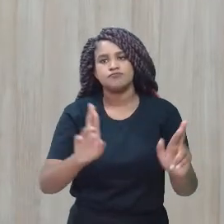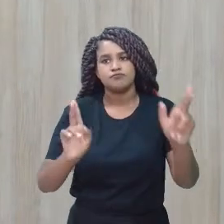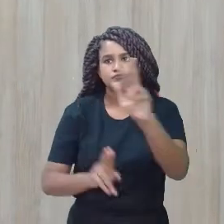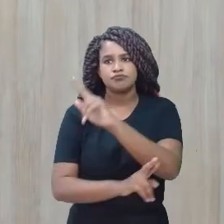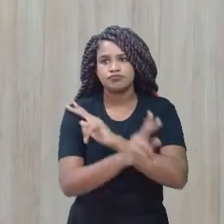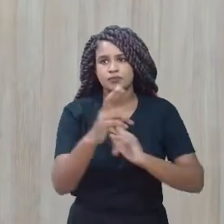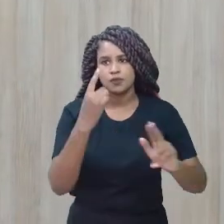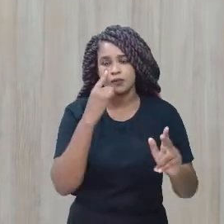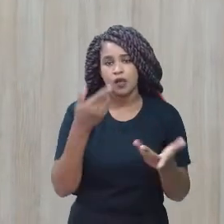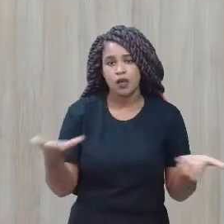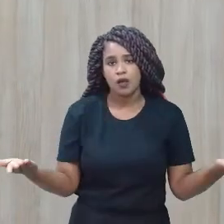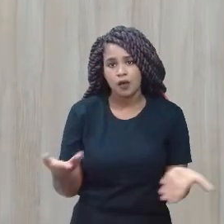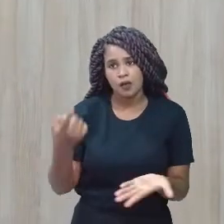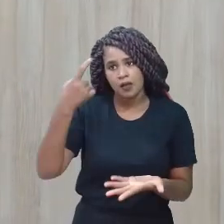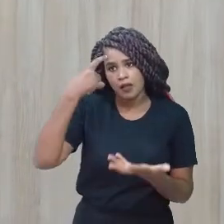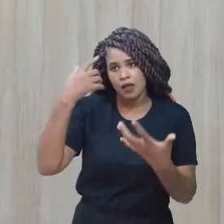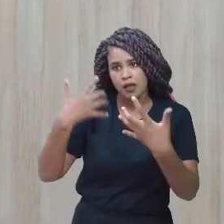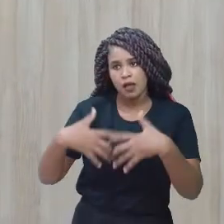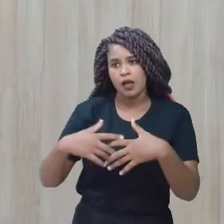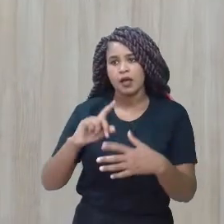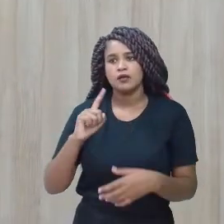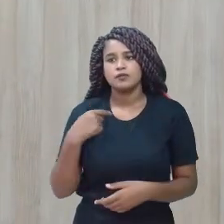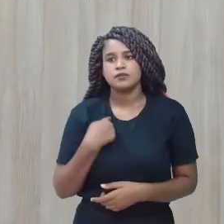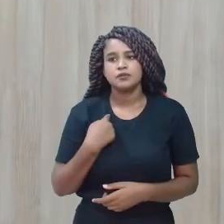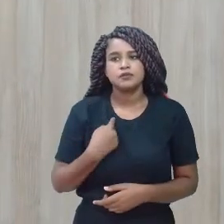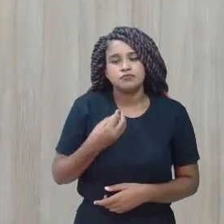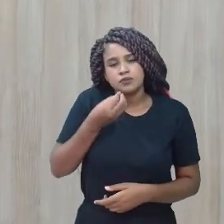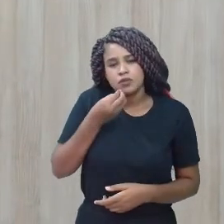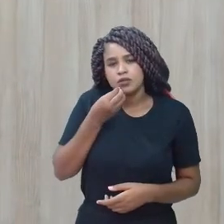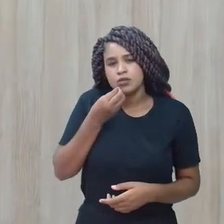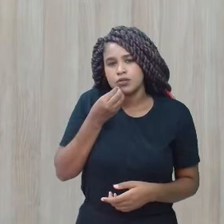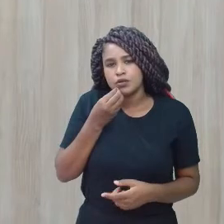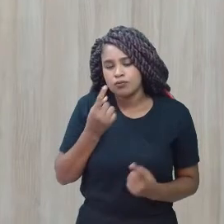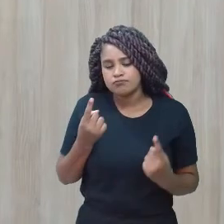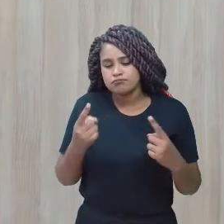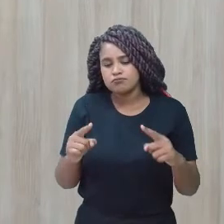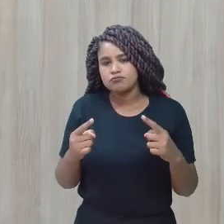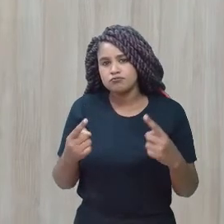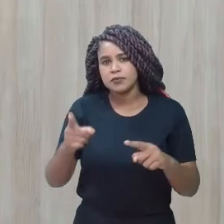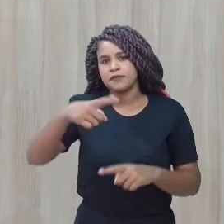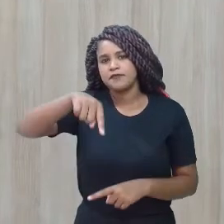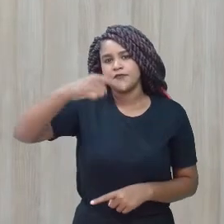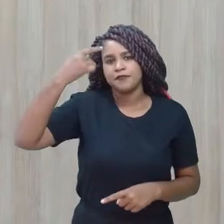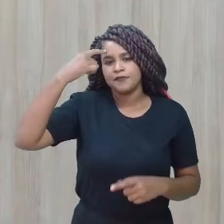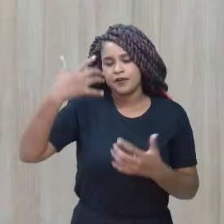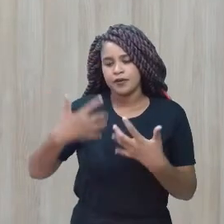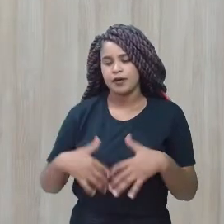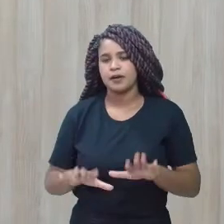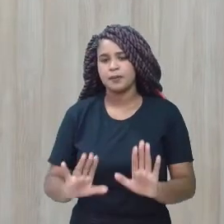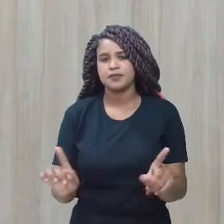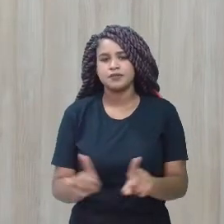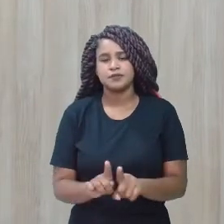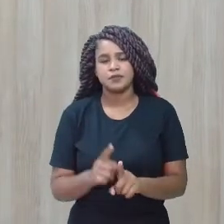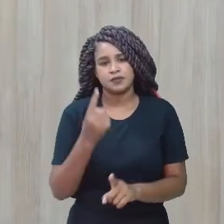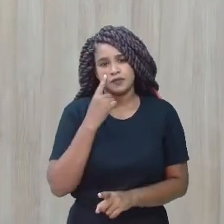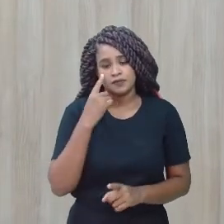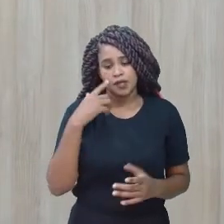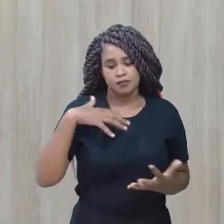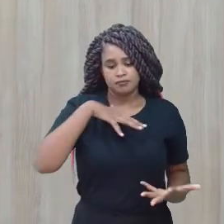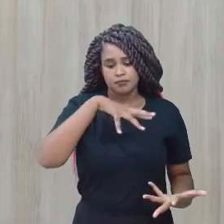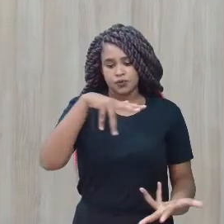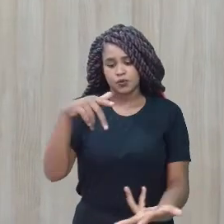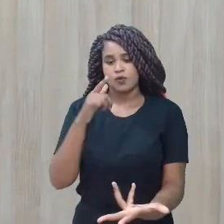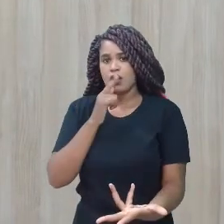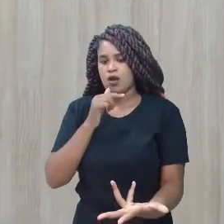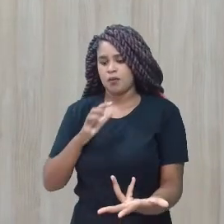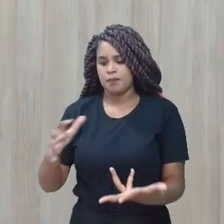essa provocação aí, o planeta Terra, o planeta Água, mas ao mesmo tempo, como é distribuído? Será que é igualmente,